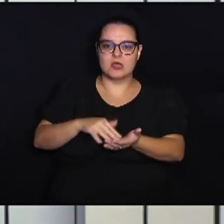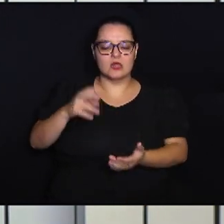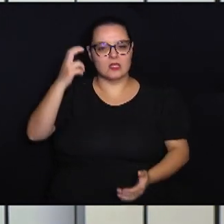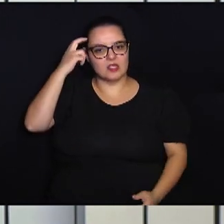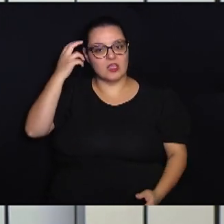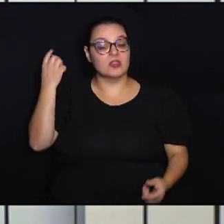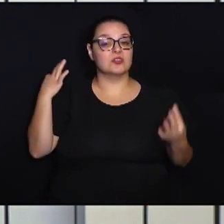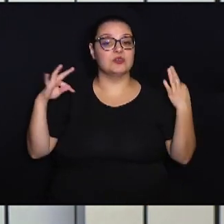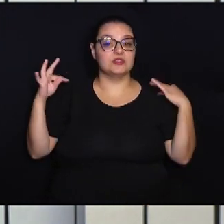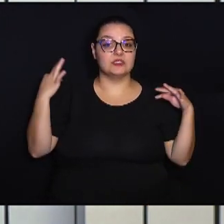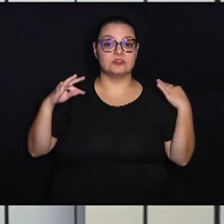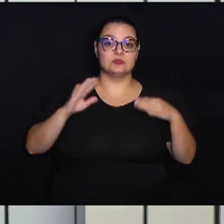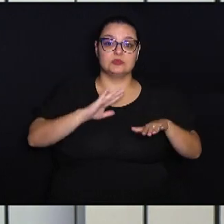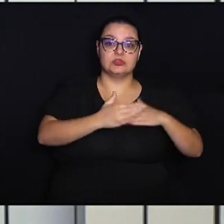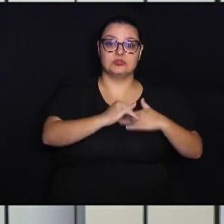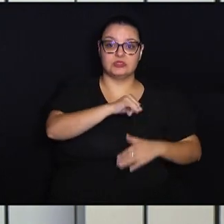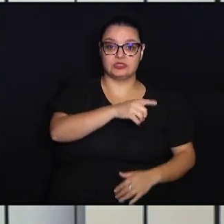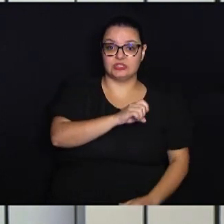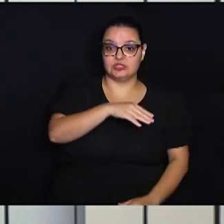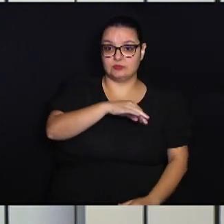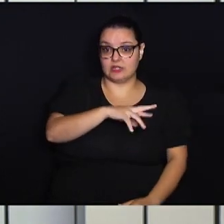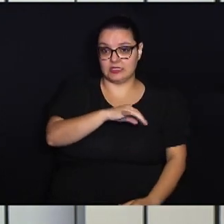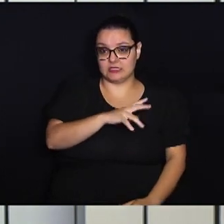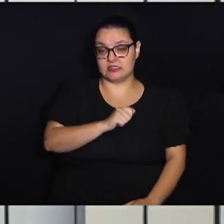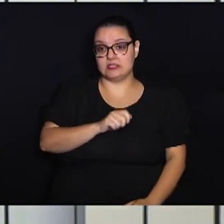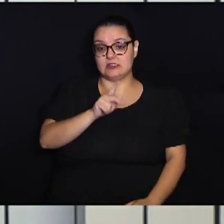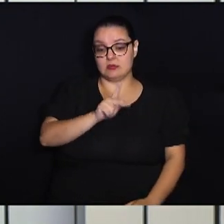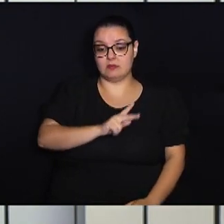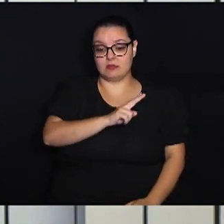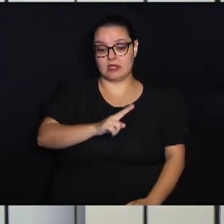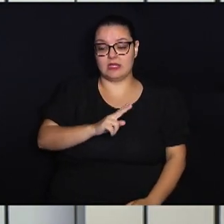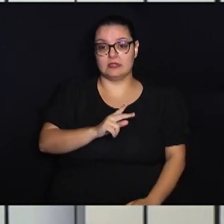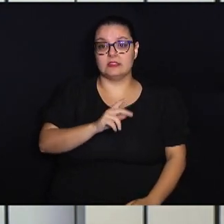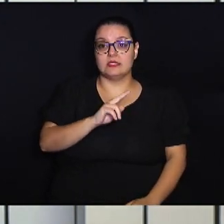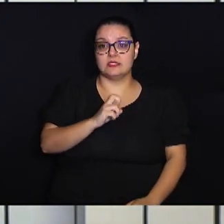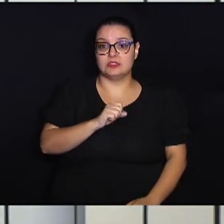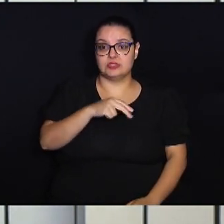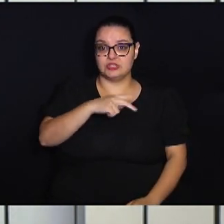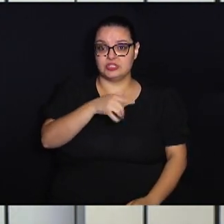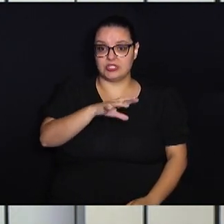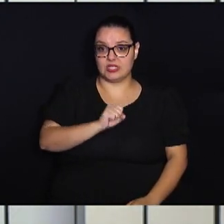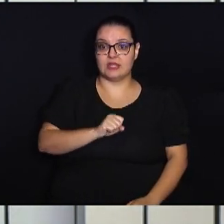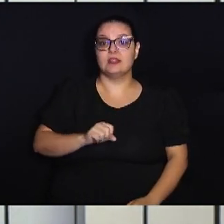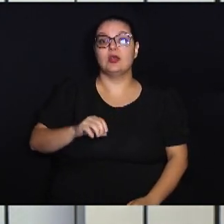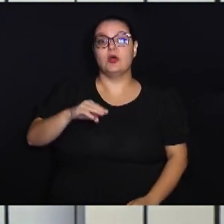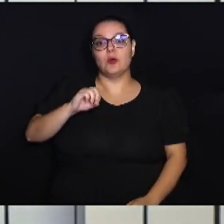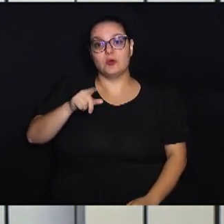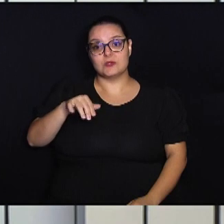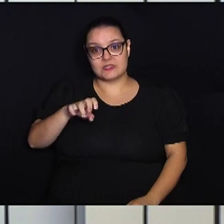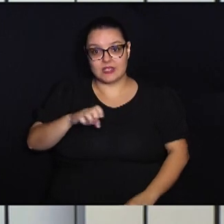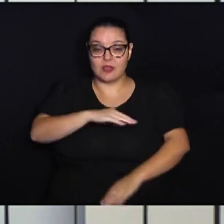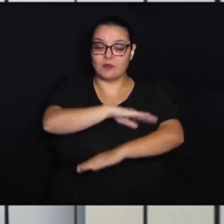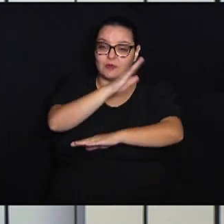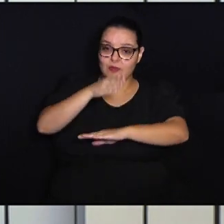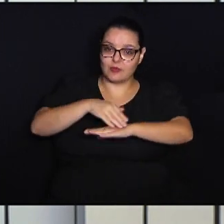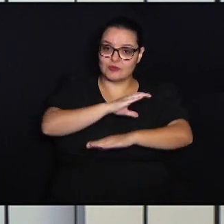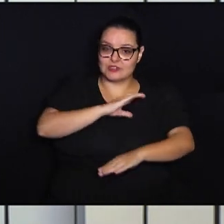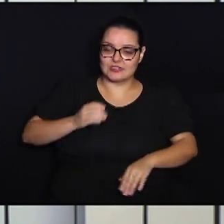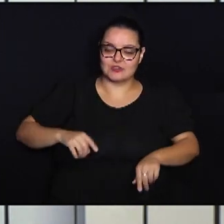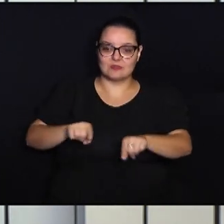geralmente é onde ajuda a comunidade, e eles fazem um trabalho muito bonito. O tradicional casamento caipira e a dança da